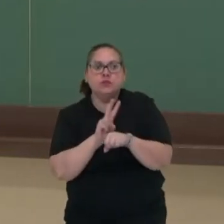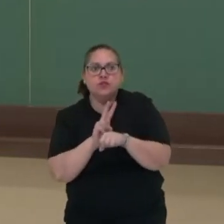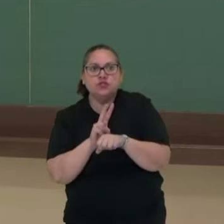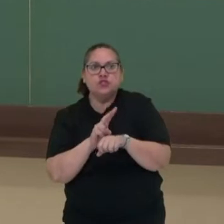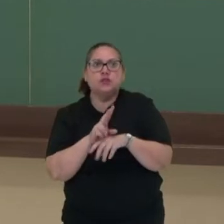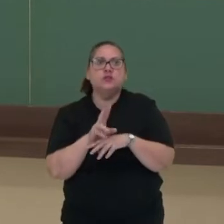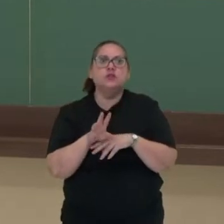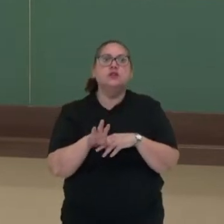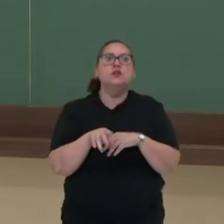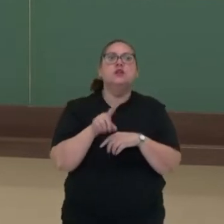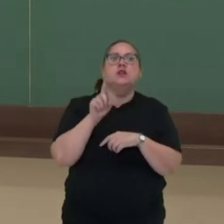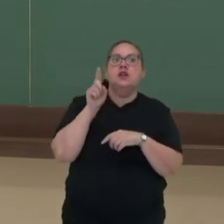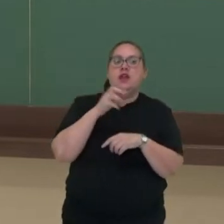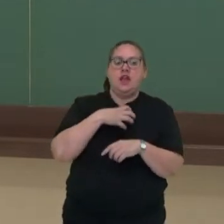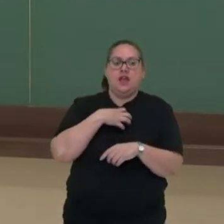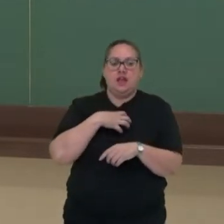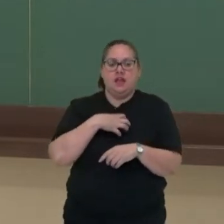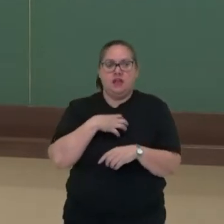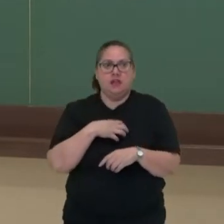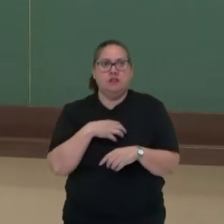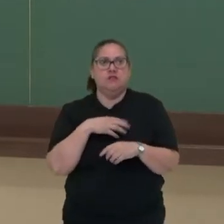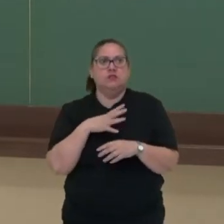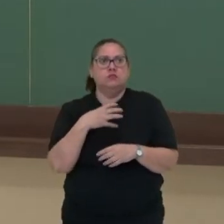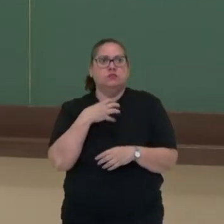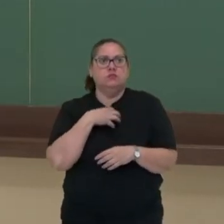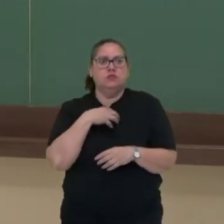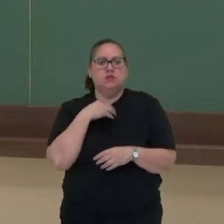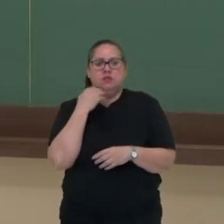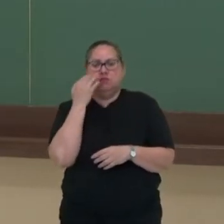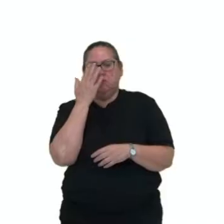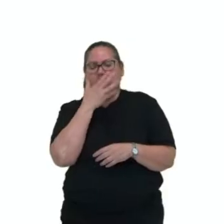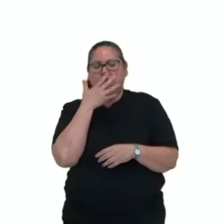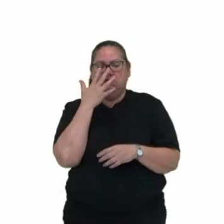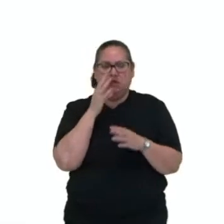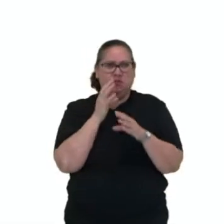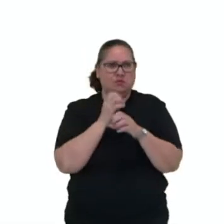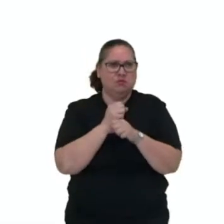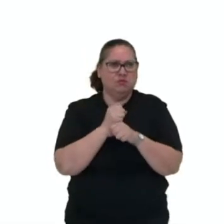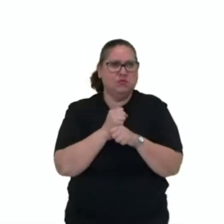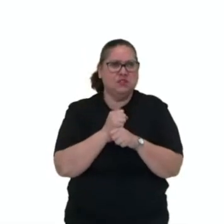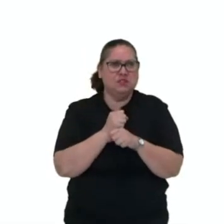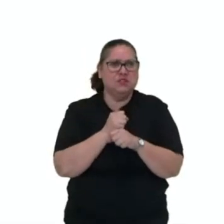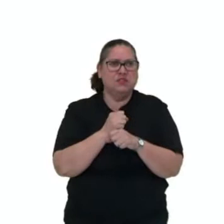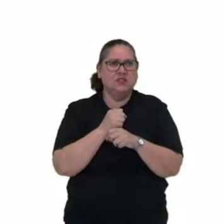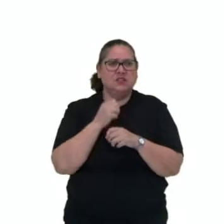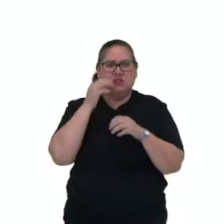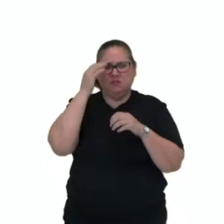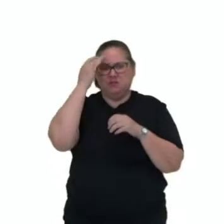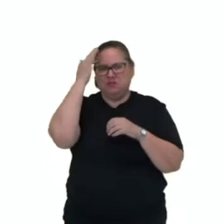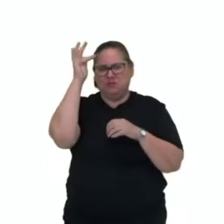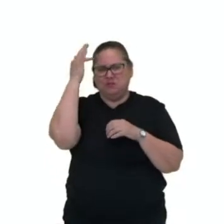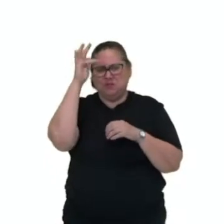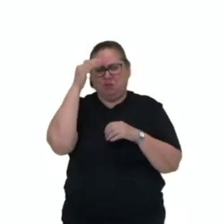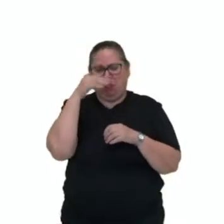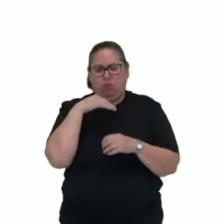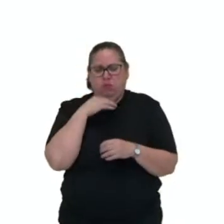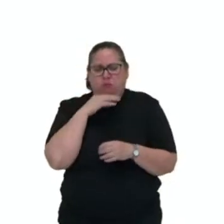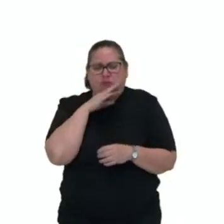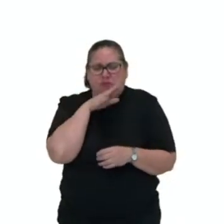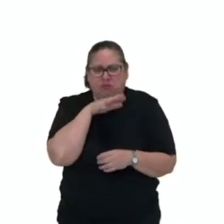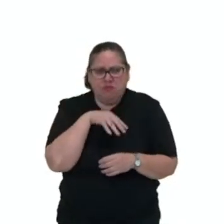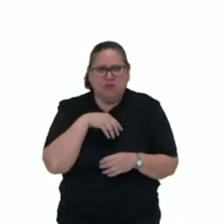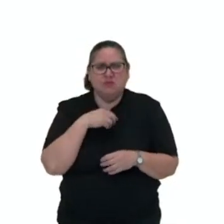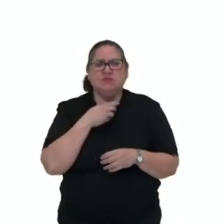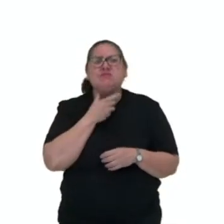raiva ou hidrofobia, os sintomas: mal-estar geral, cefaleia, náuseas, dor